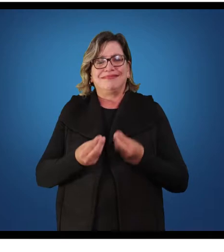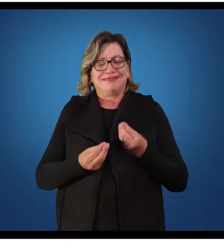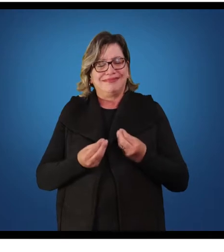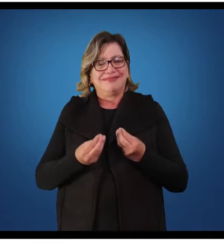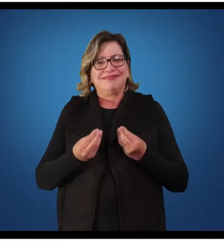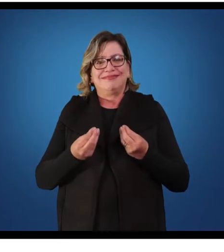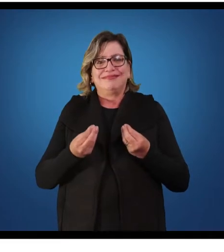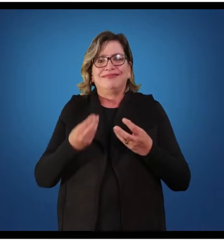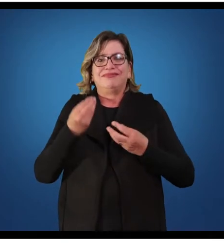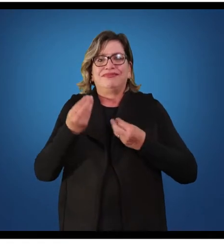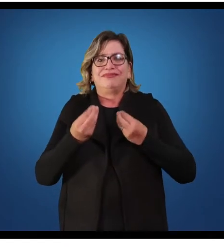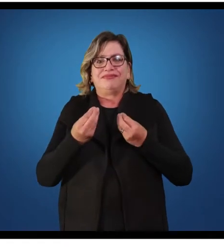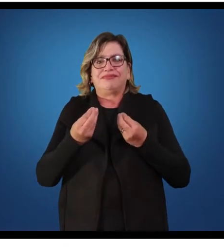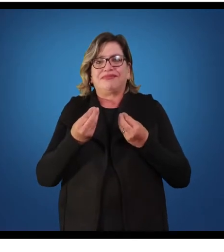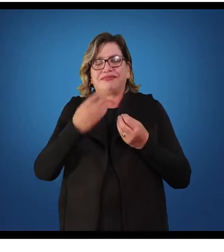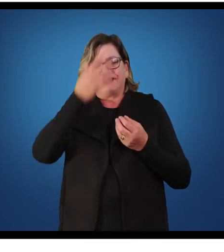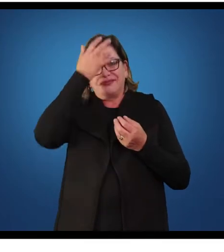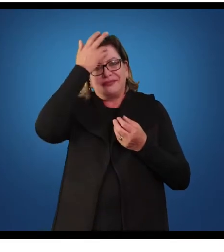Isso!